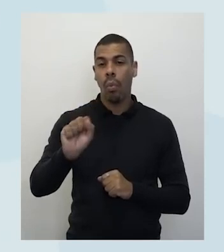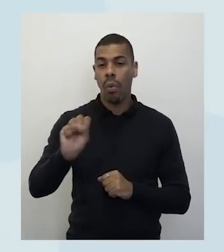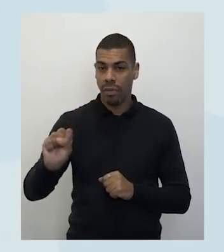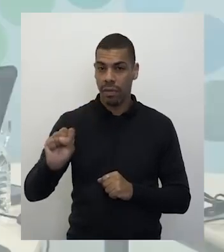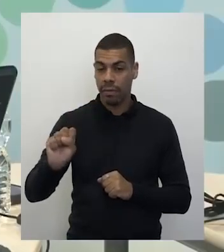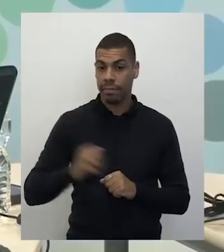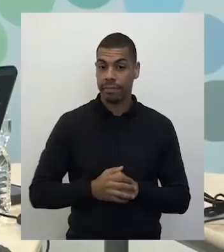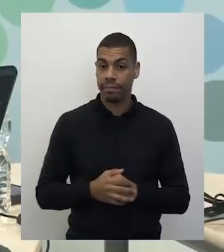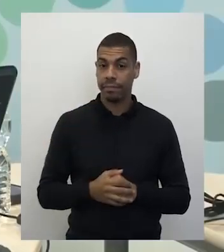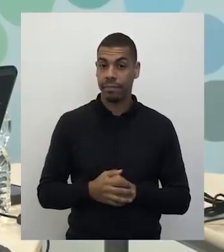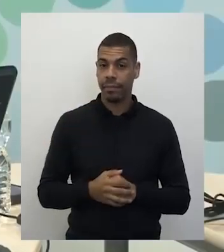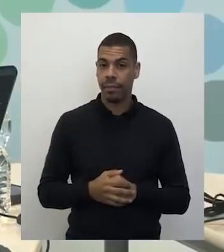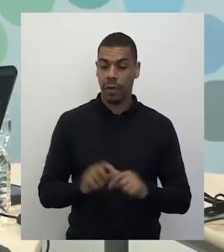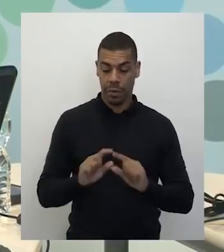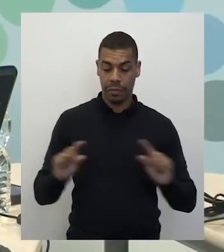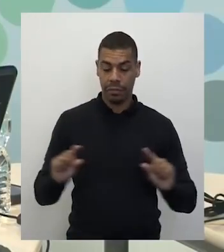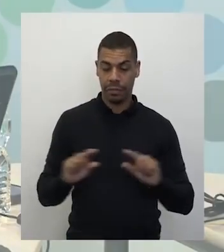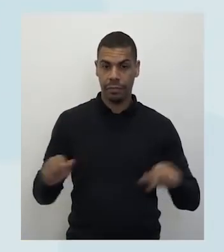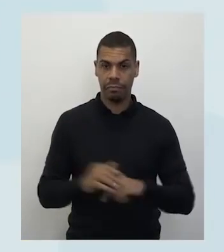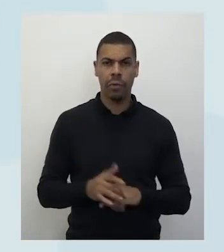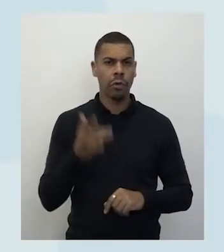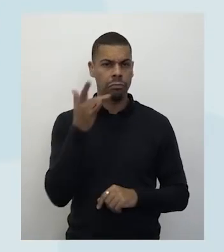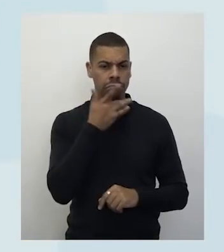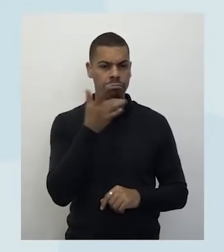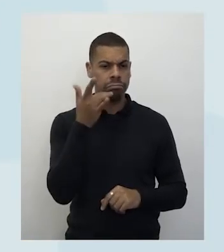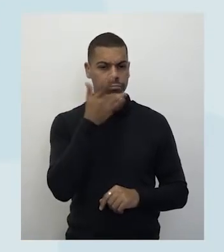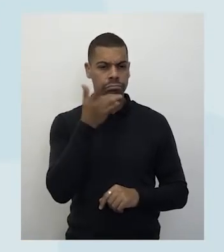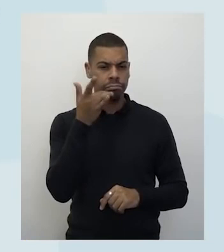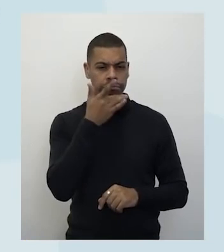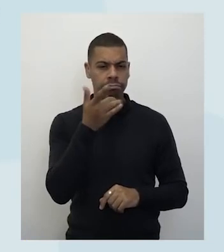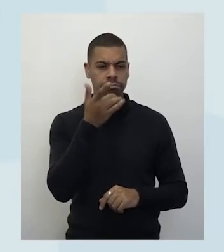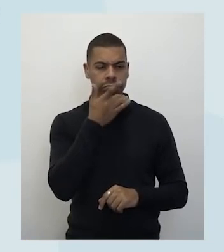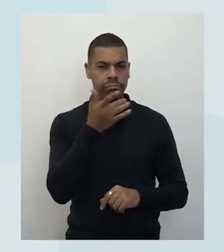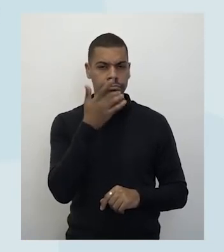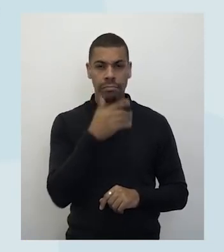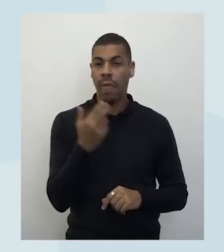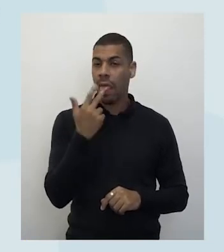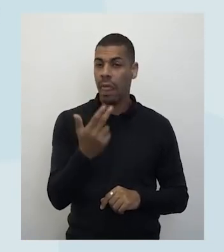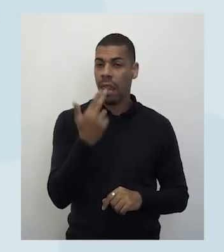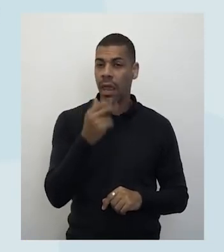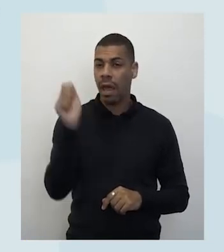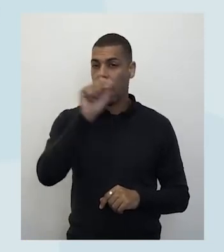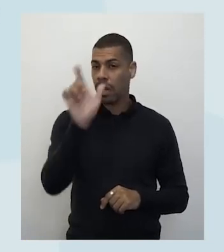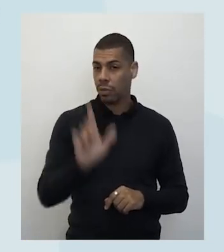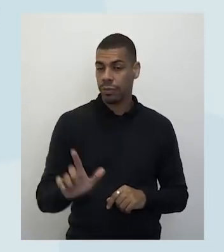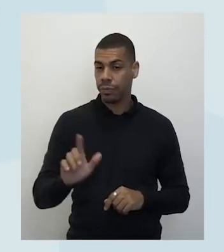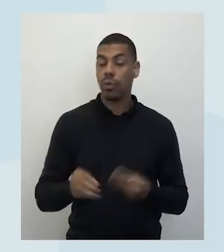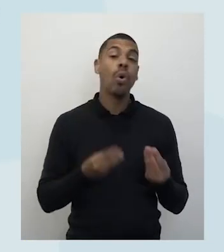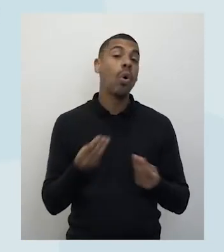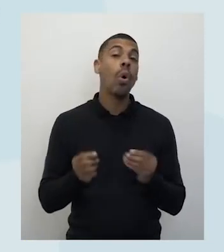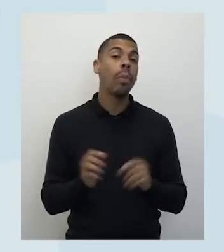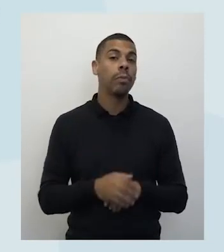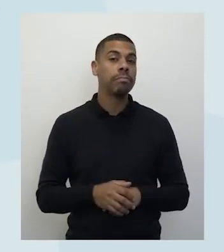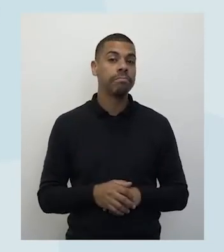aí, ó, gostoso para chuchu e deixa a língua azul. Vamos pensar que esse língua agora está no plural. E aí, como é que